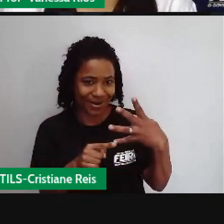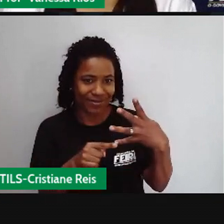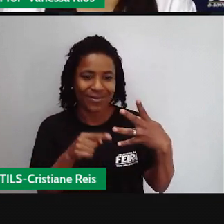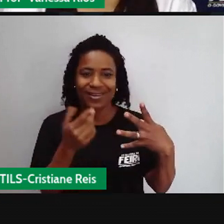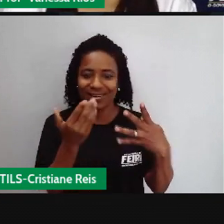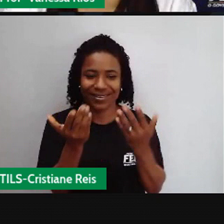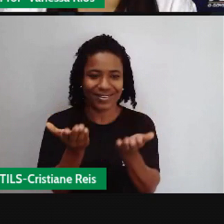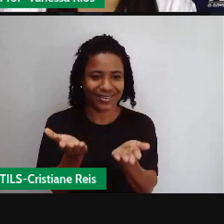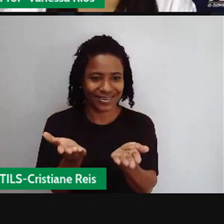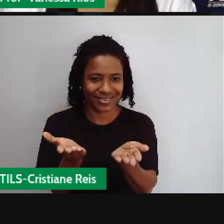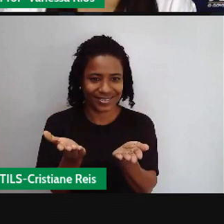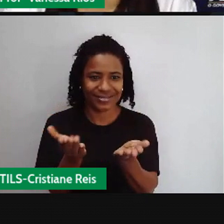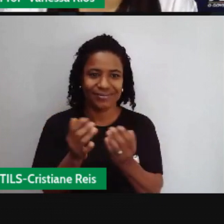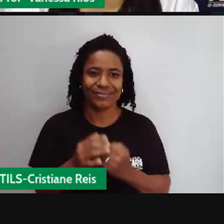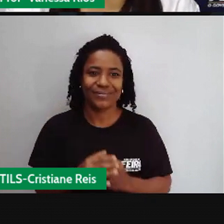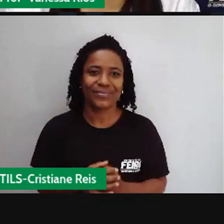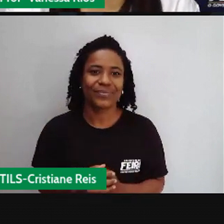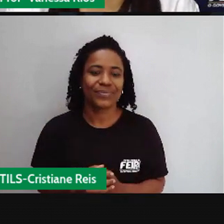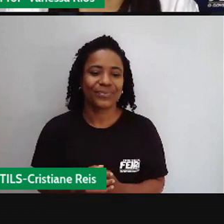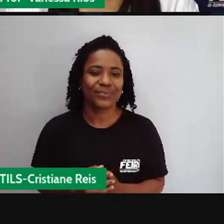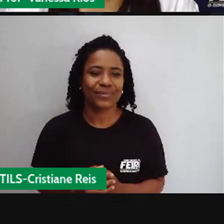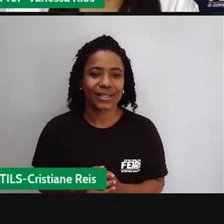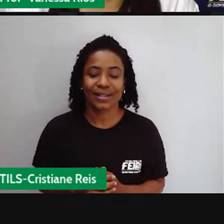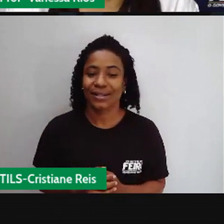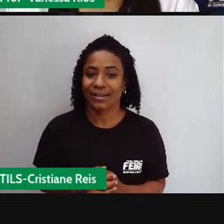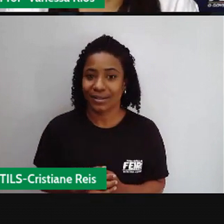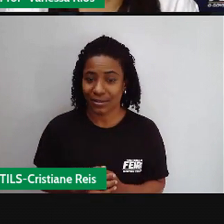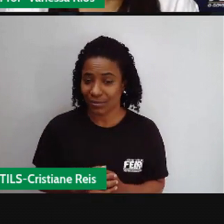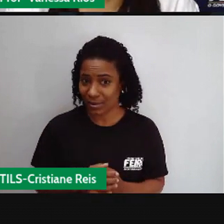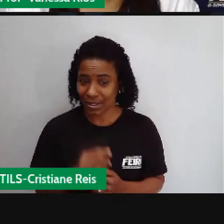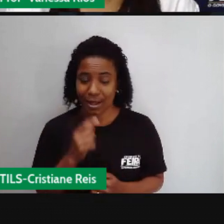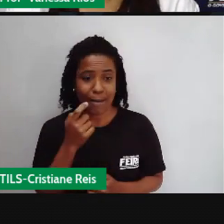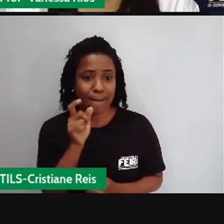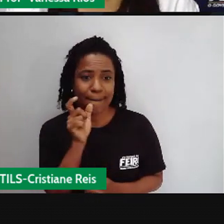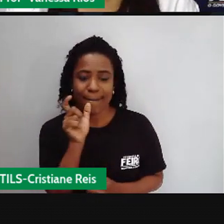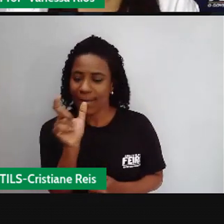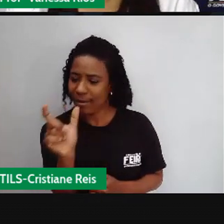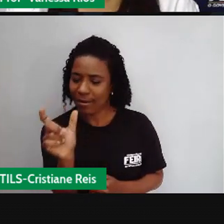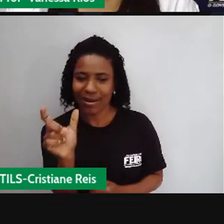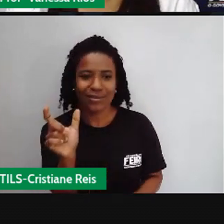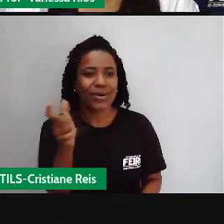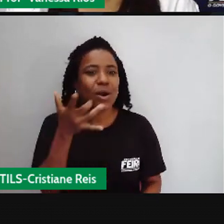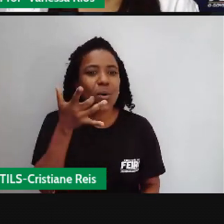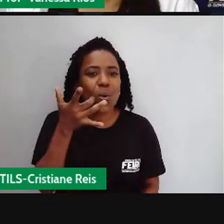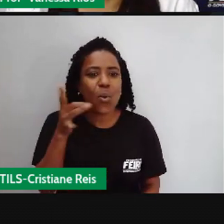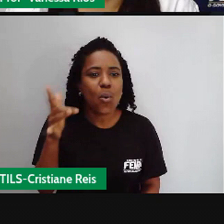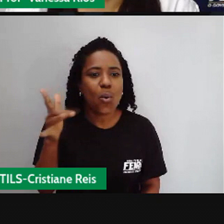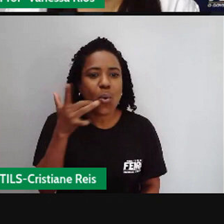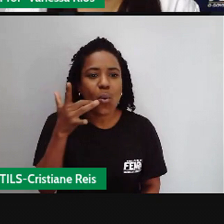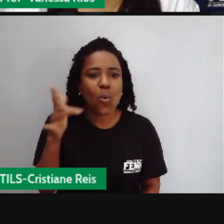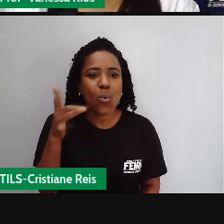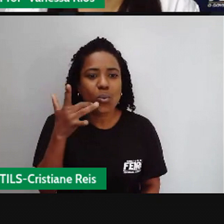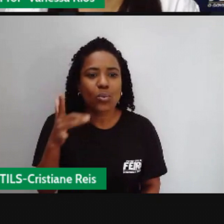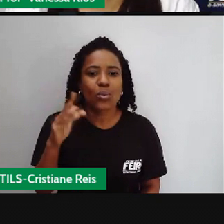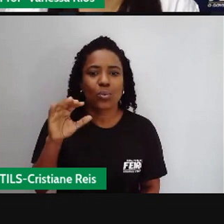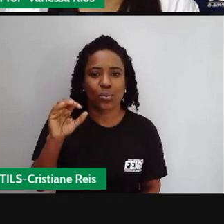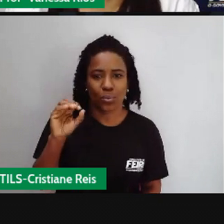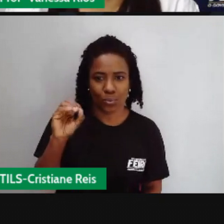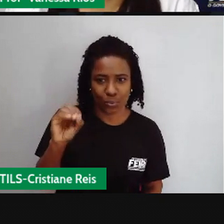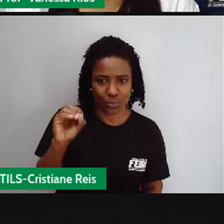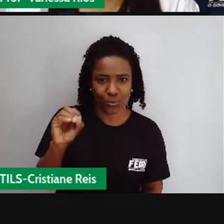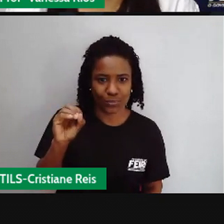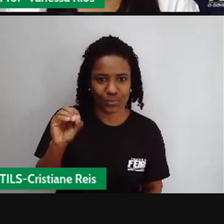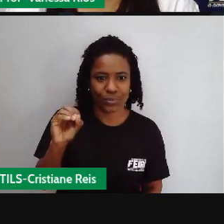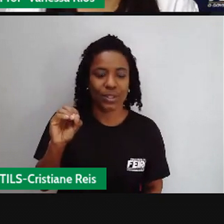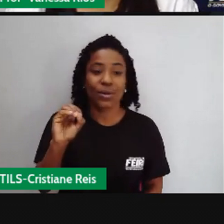touro. Na palavra ouro, o O da sílaba tônica, né? Ou, tem som de